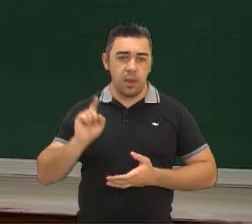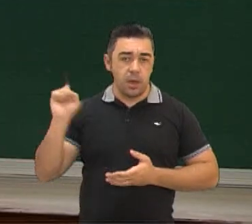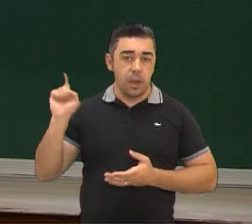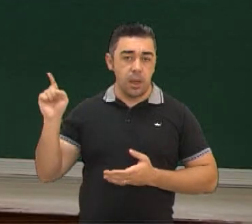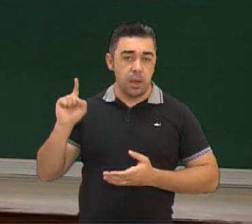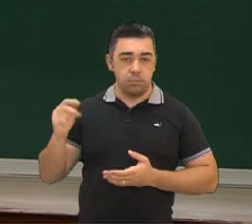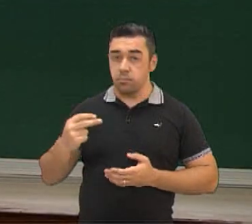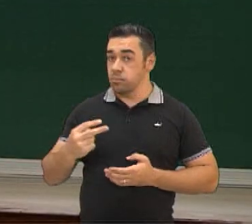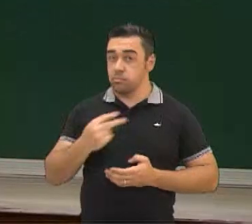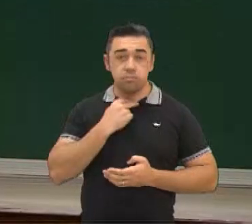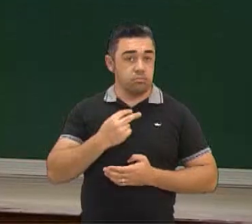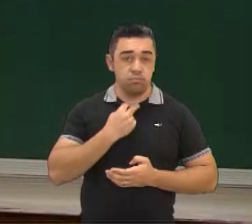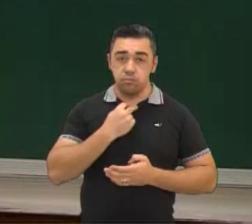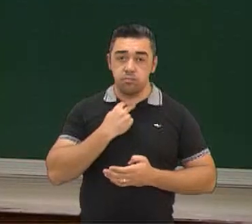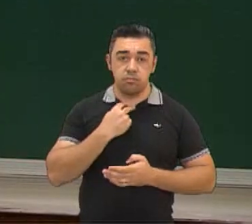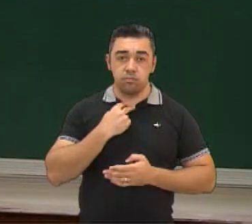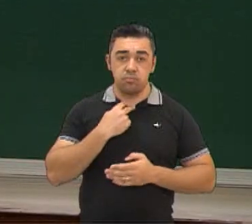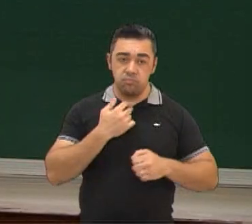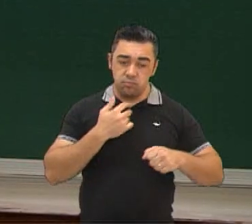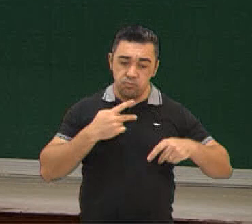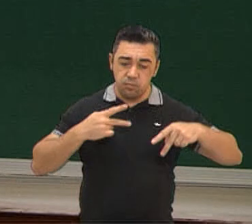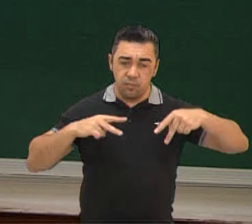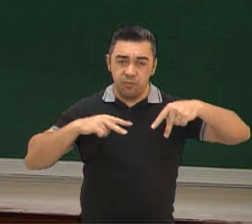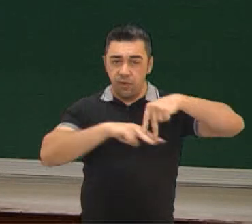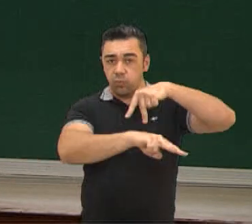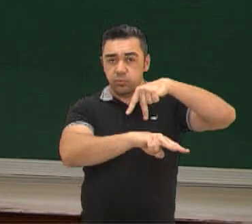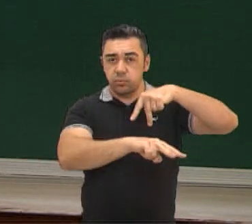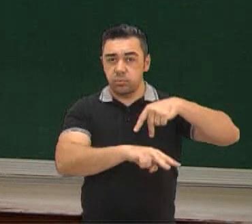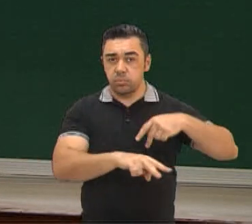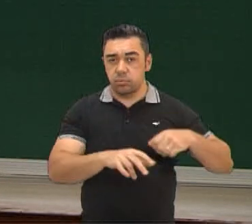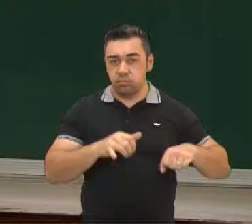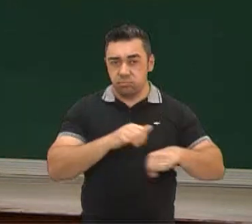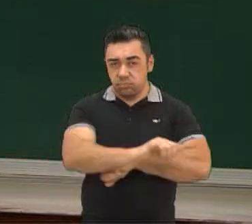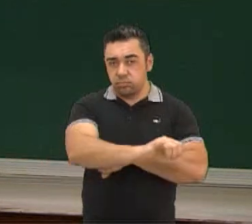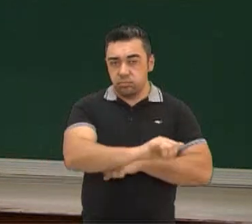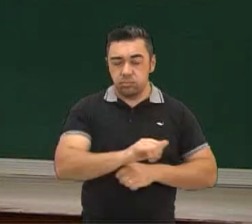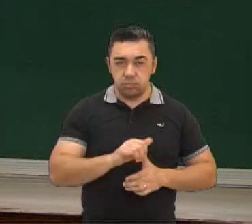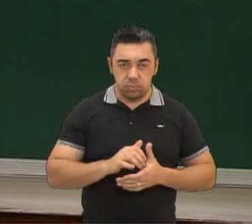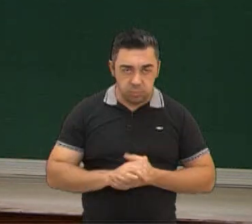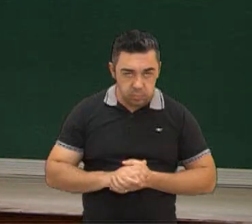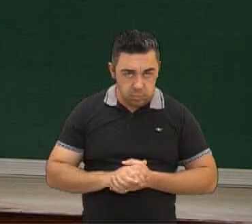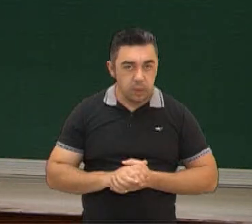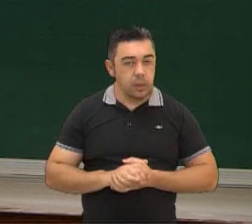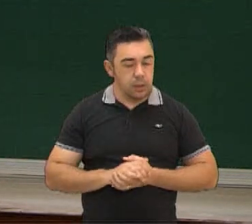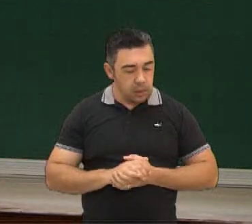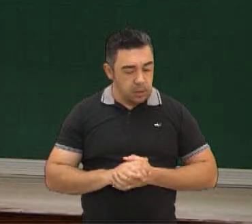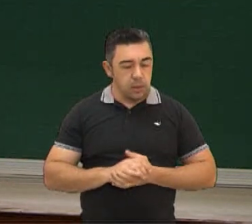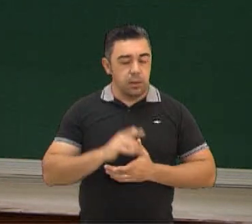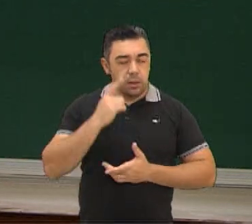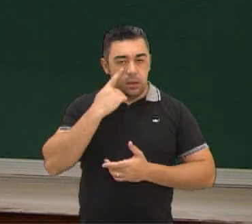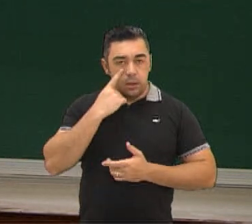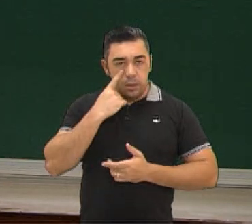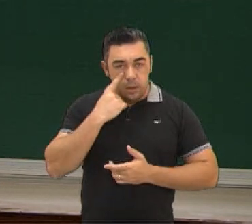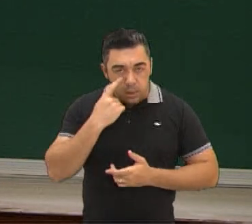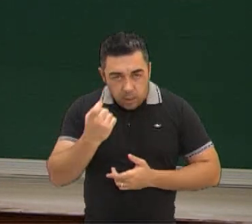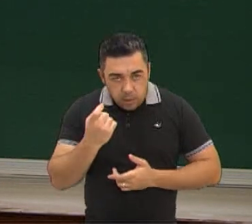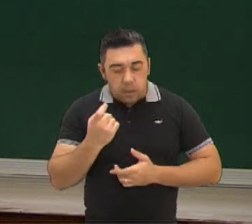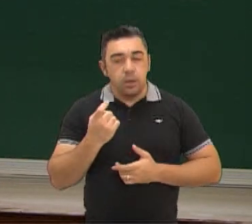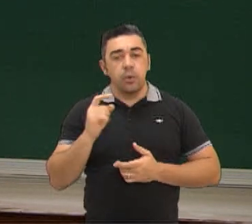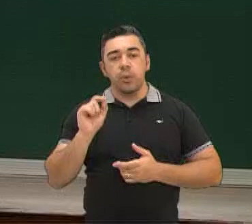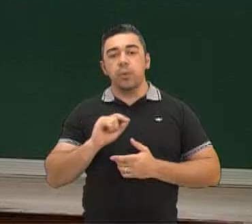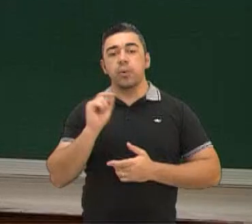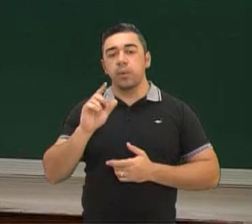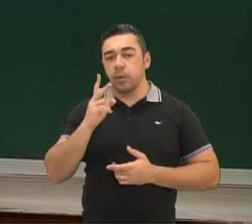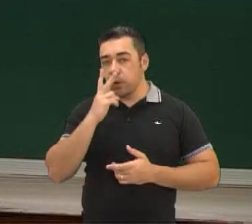Atitudes faltosas. O que é falta? E tem umas coisas aqui bem interessantes que acabam, que a